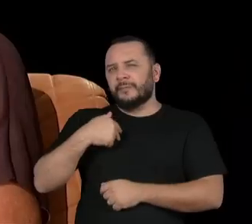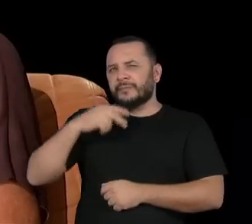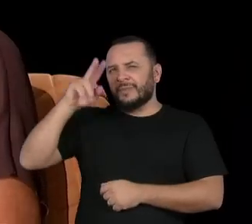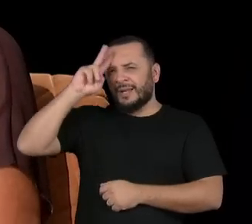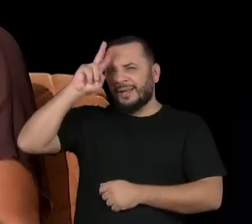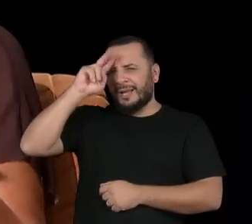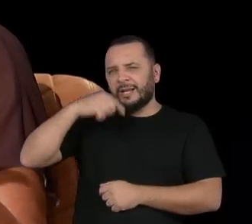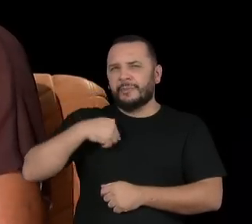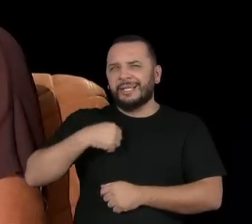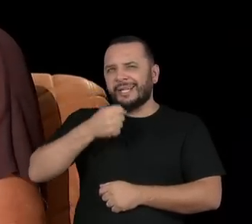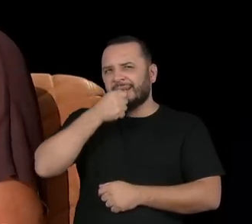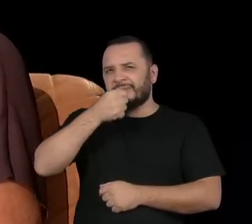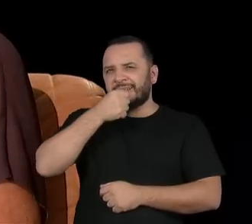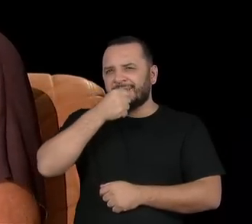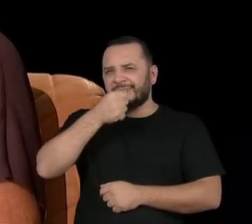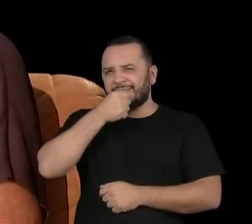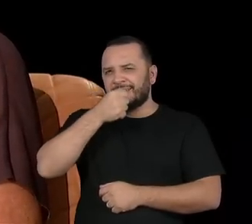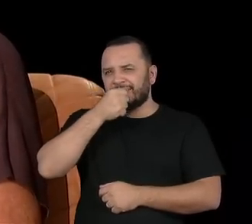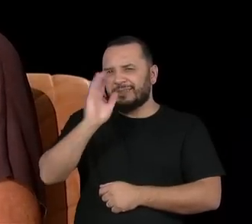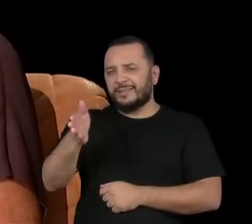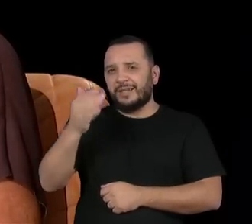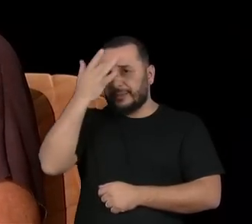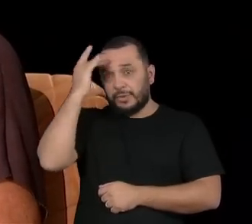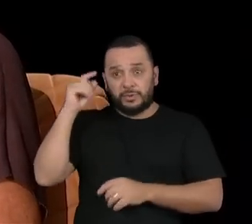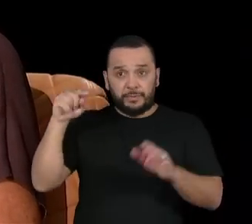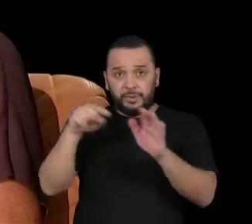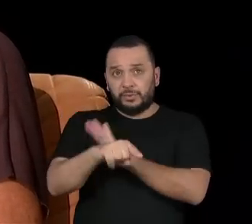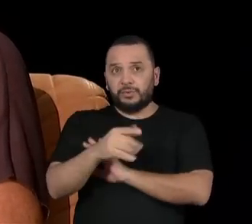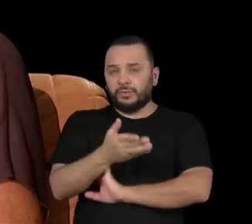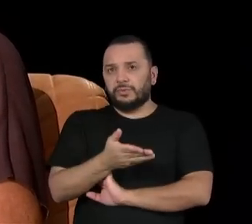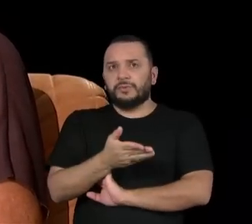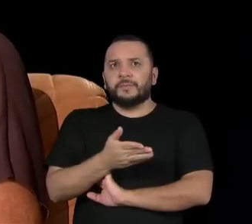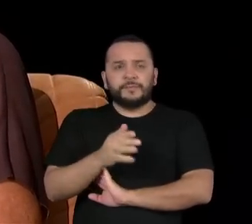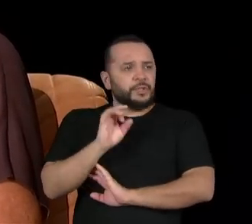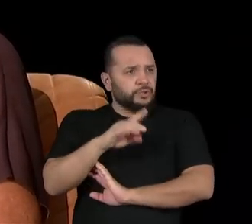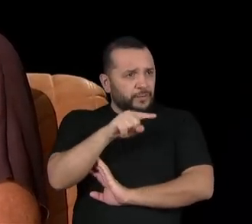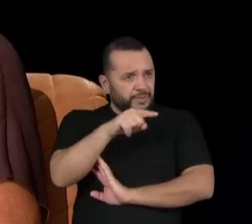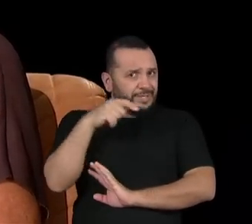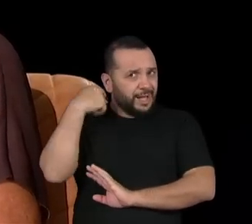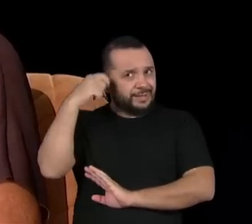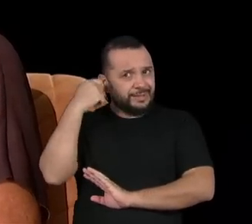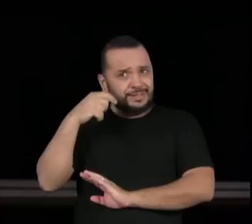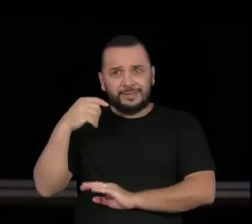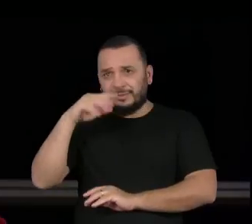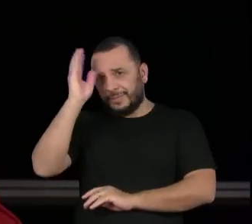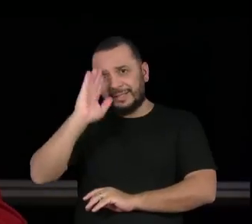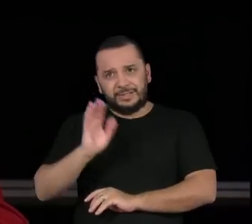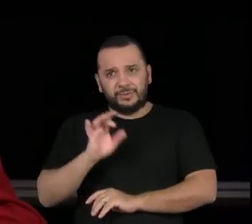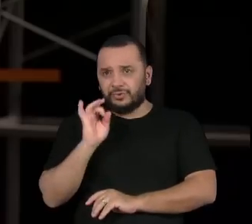numa entrevista coletiva com a imprensa, eles perguntavam para mim assim, mas só tem você de atriz no Brasil?